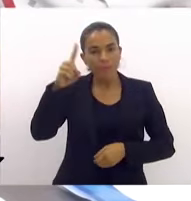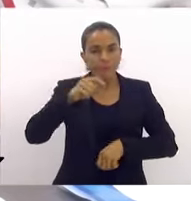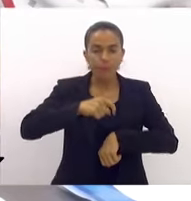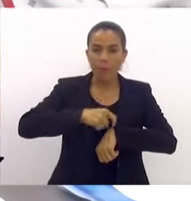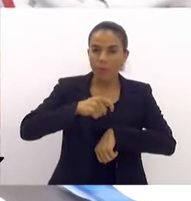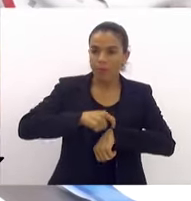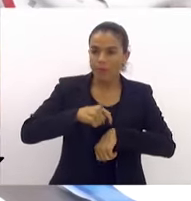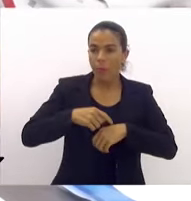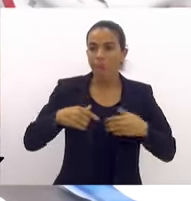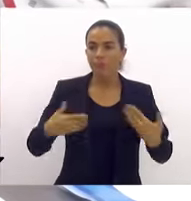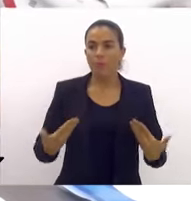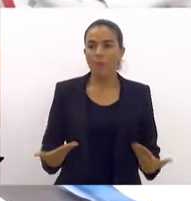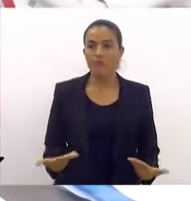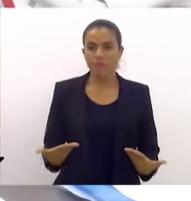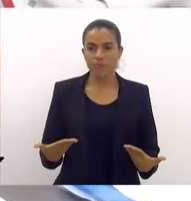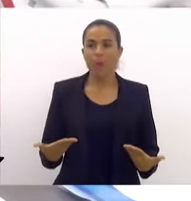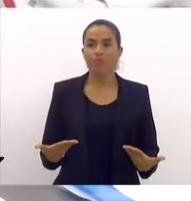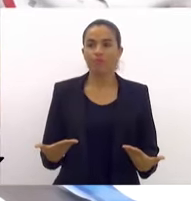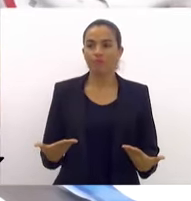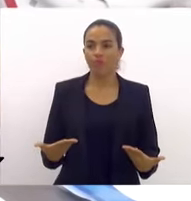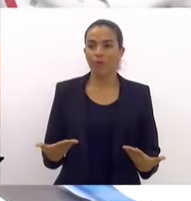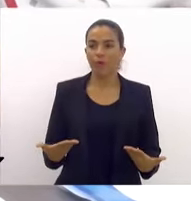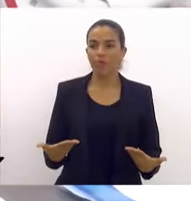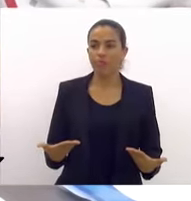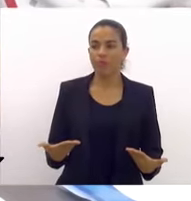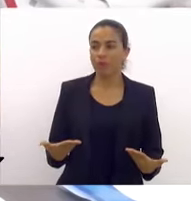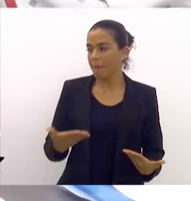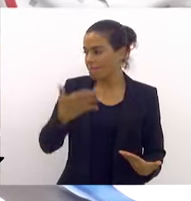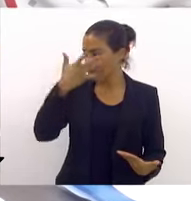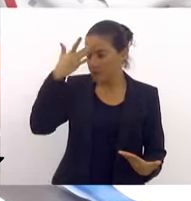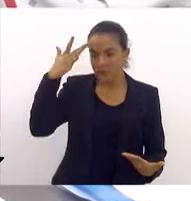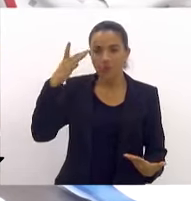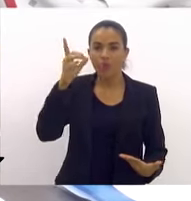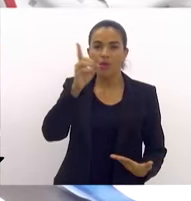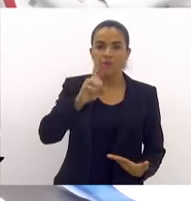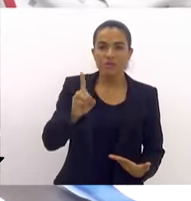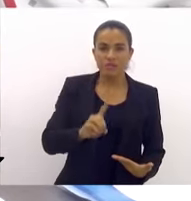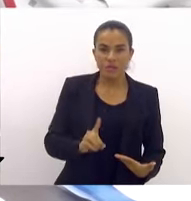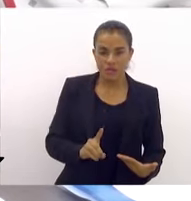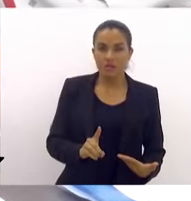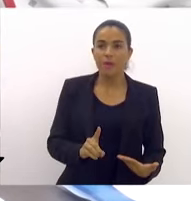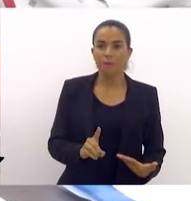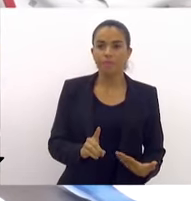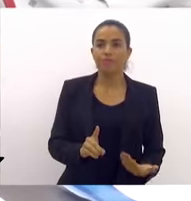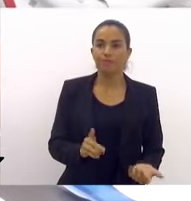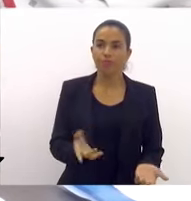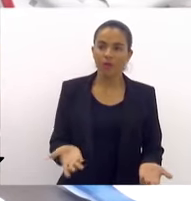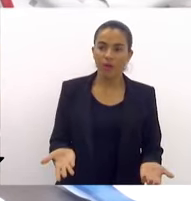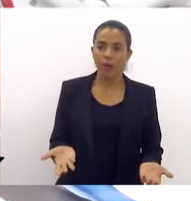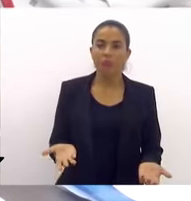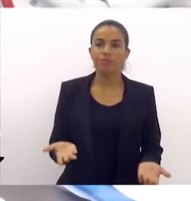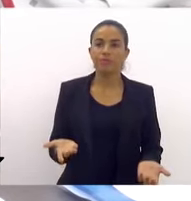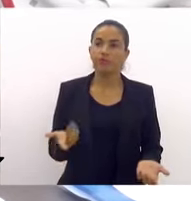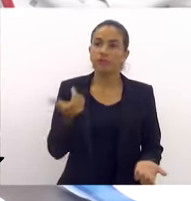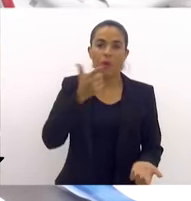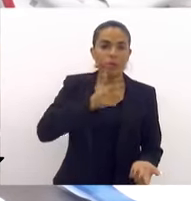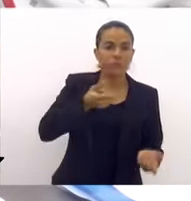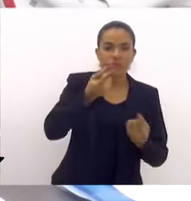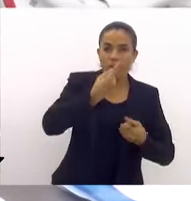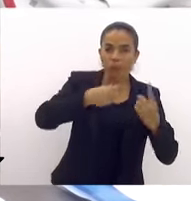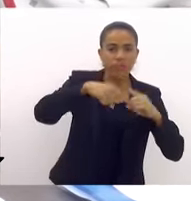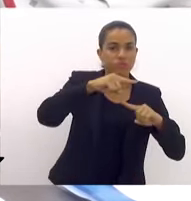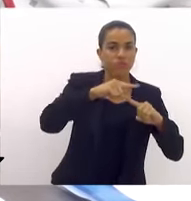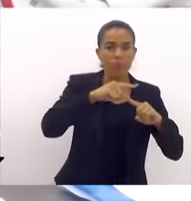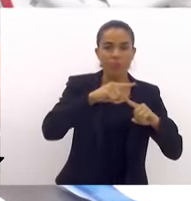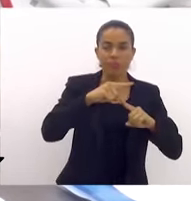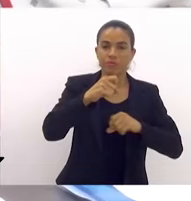aquilo foi... Não, e depois pessoas com deficiência exigiam, mesmo deficiências irreversíveis, que a cada